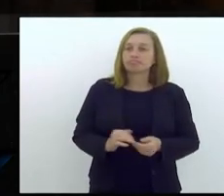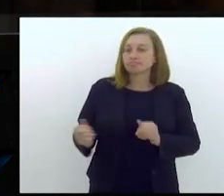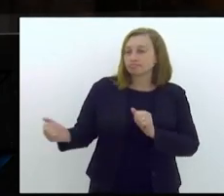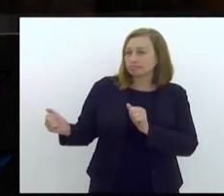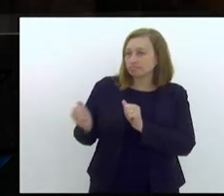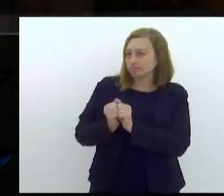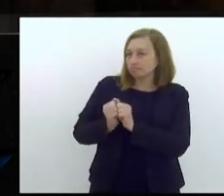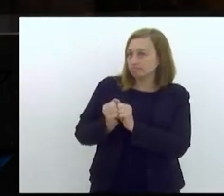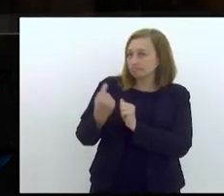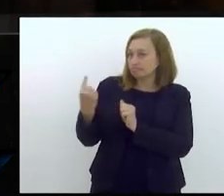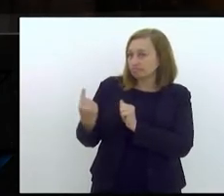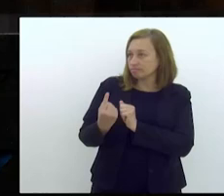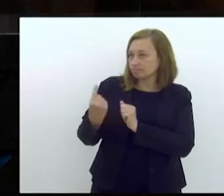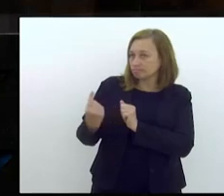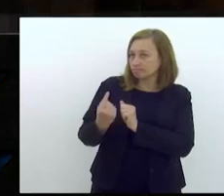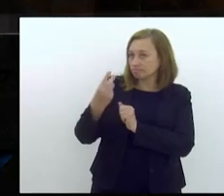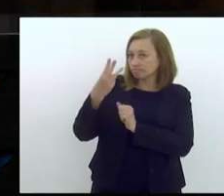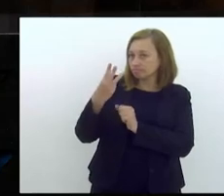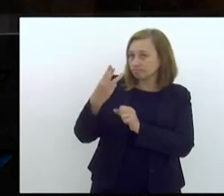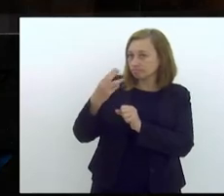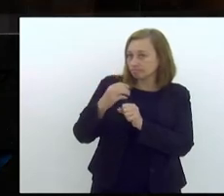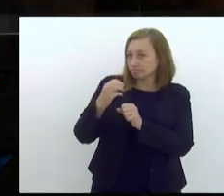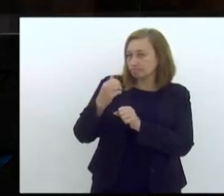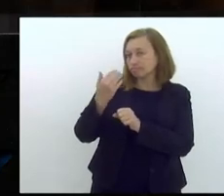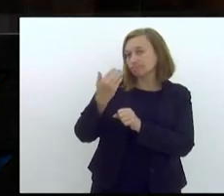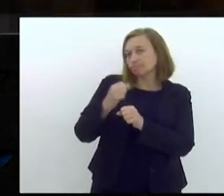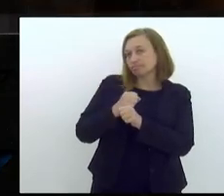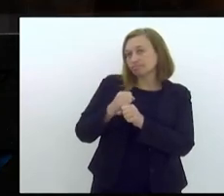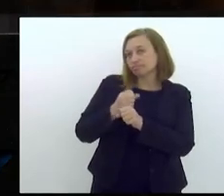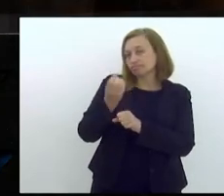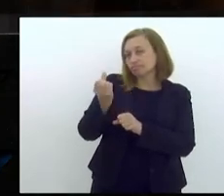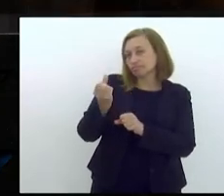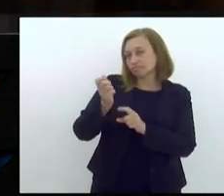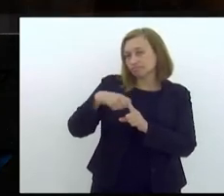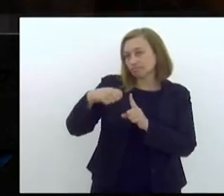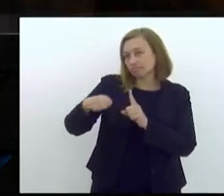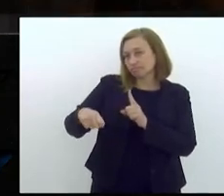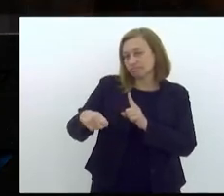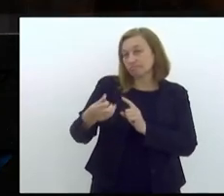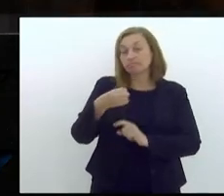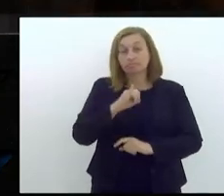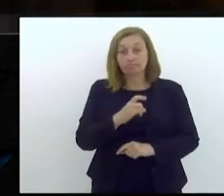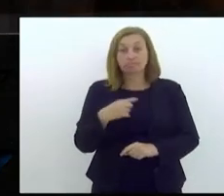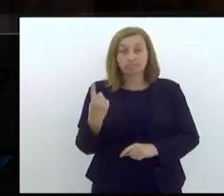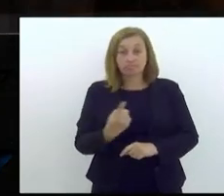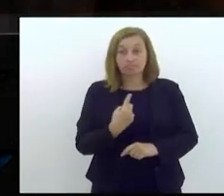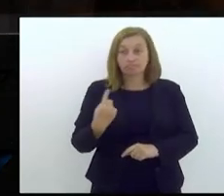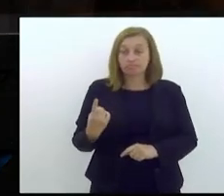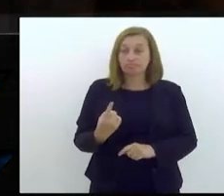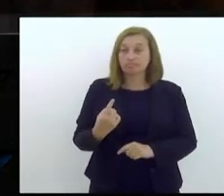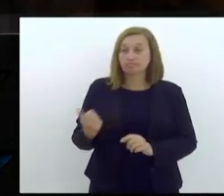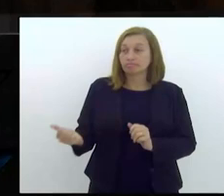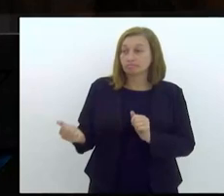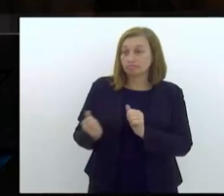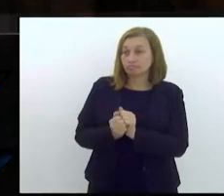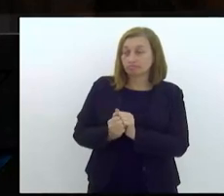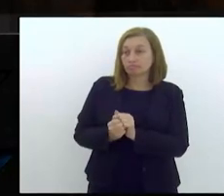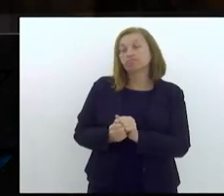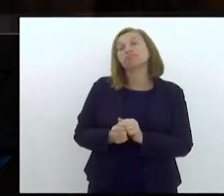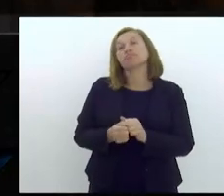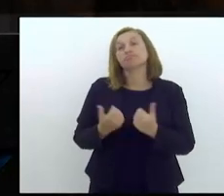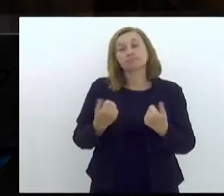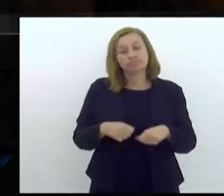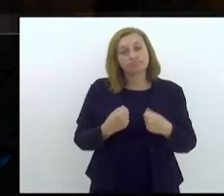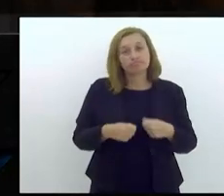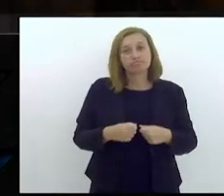juntos durante três anos e seis meses e se estamos condenados a estarmos juntos a gente tem